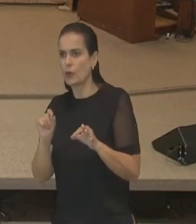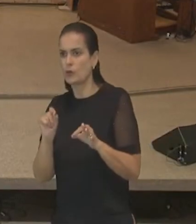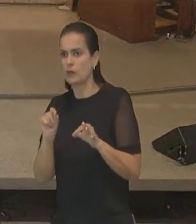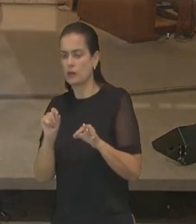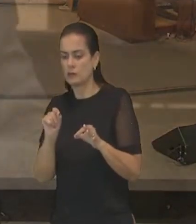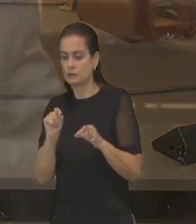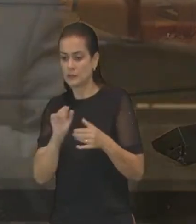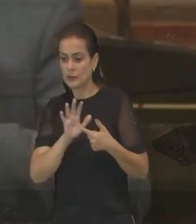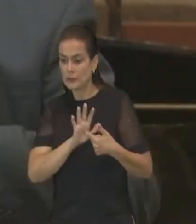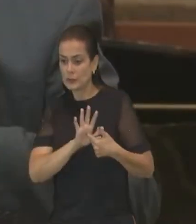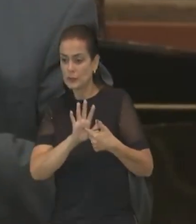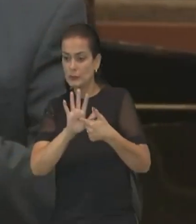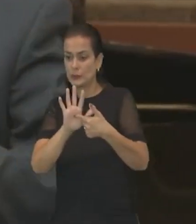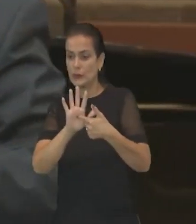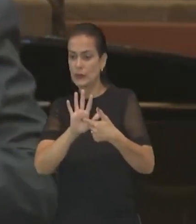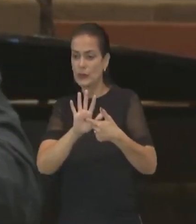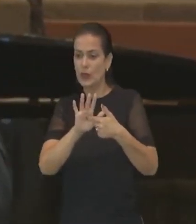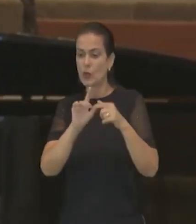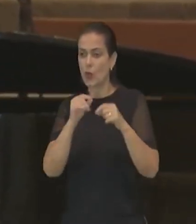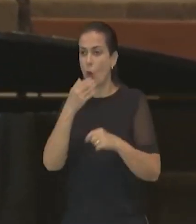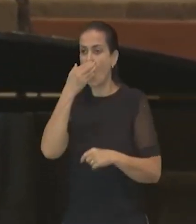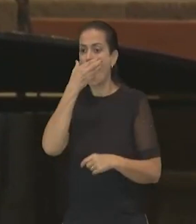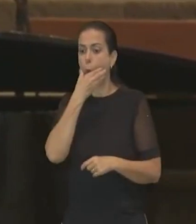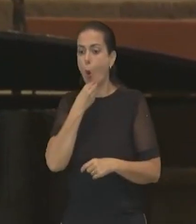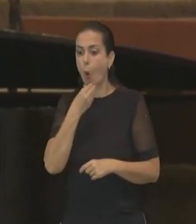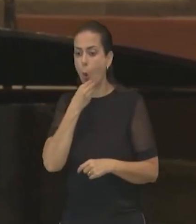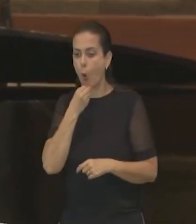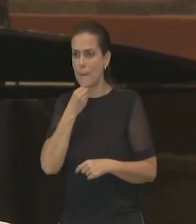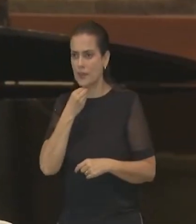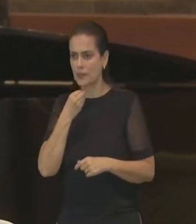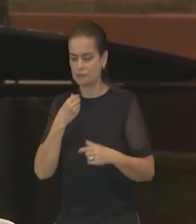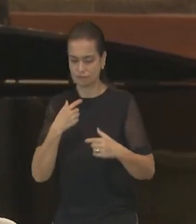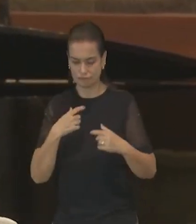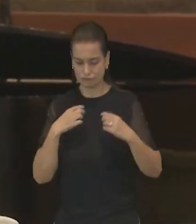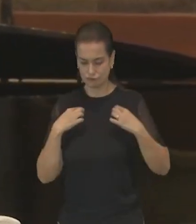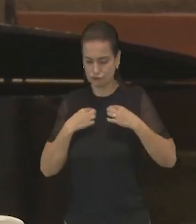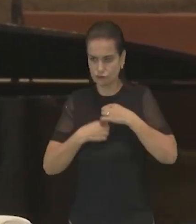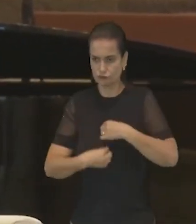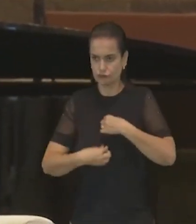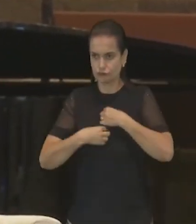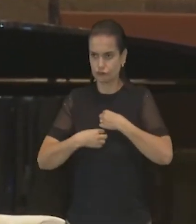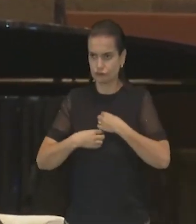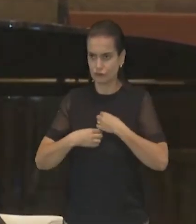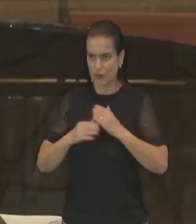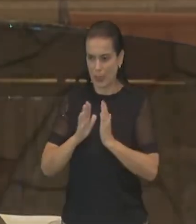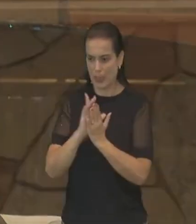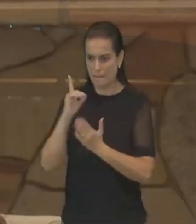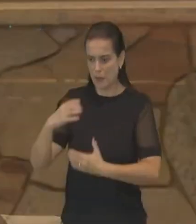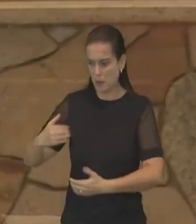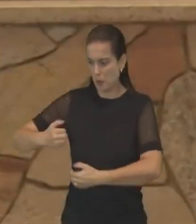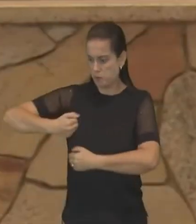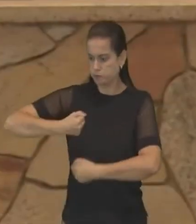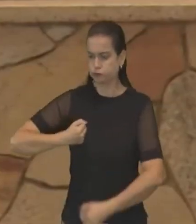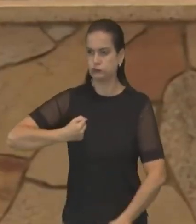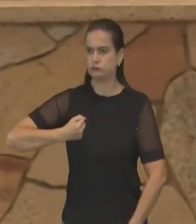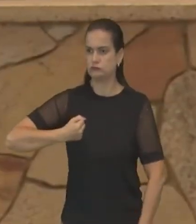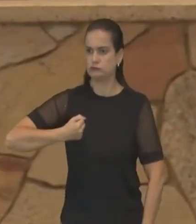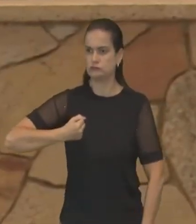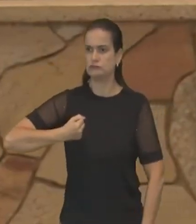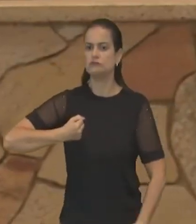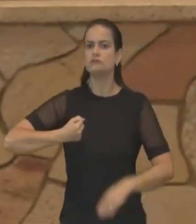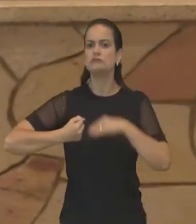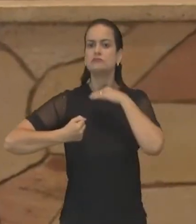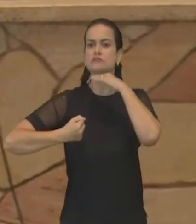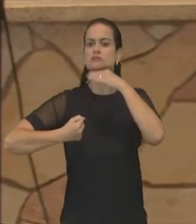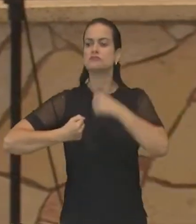aqui se lembram, não é? Era aquele homem que carregava de preferência uma Bíblia muito grande, ou aquela mulher também, andava com a cabeça assim, mas